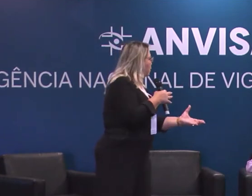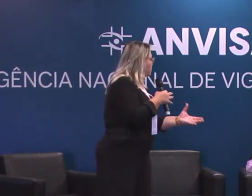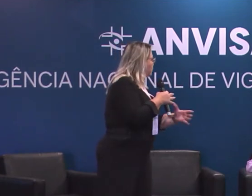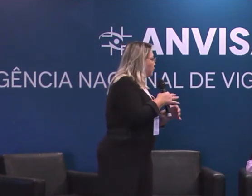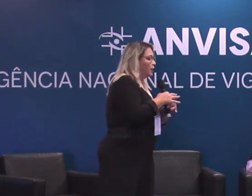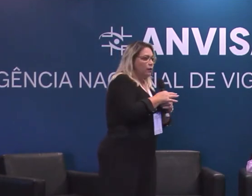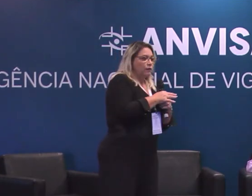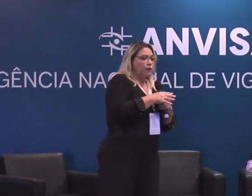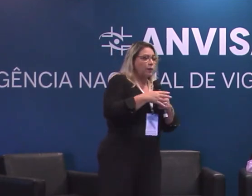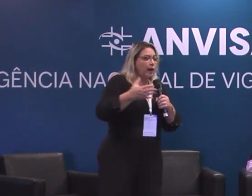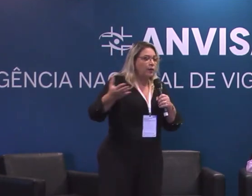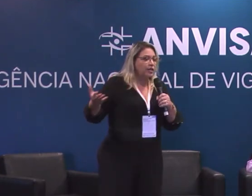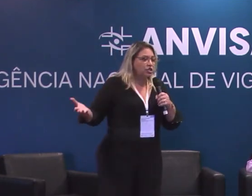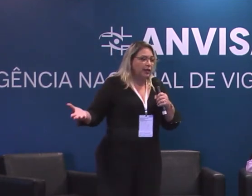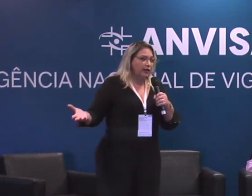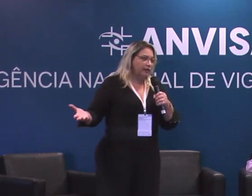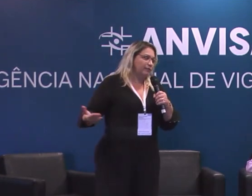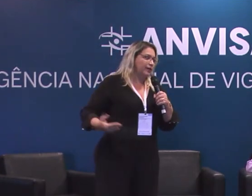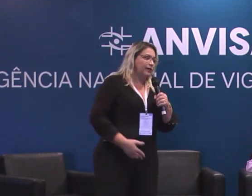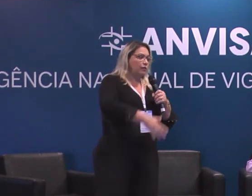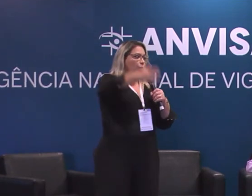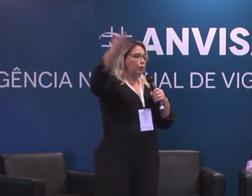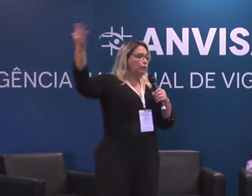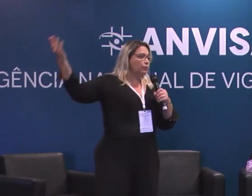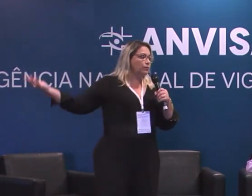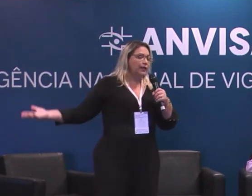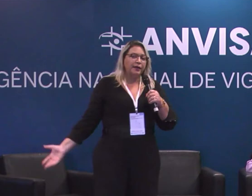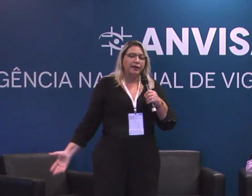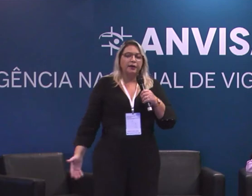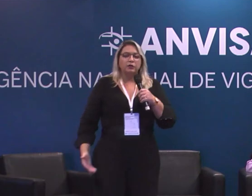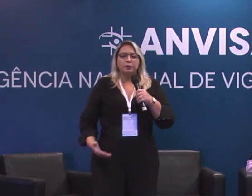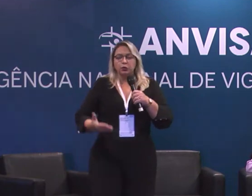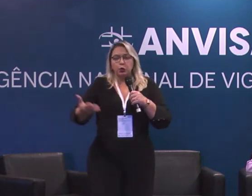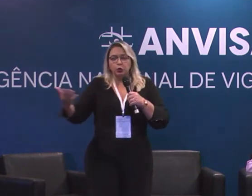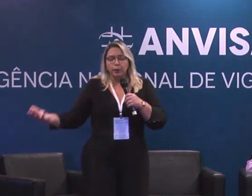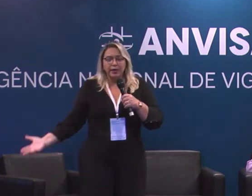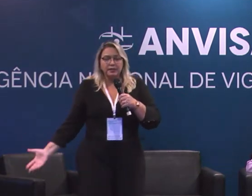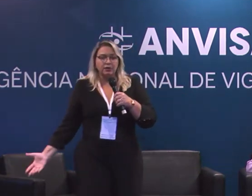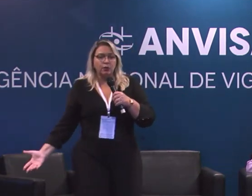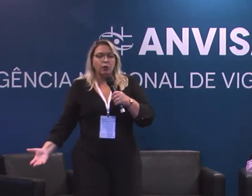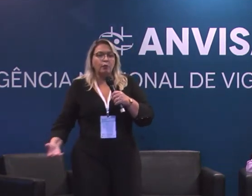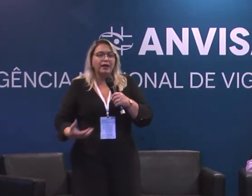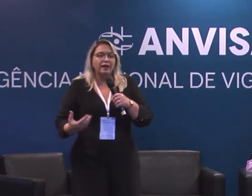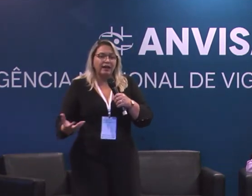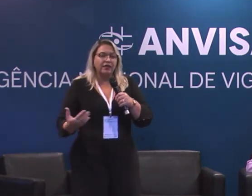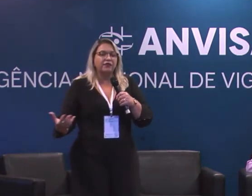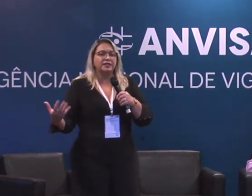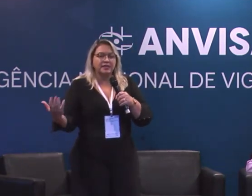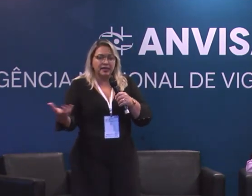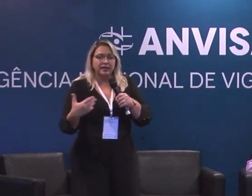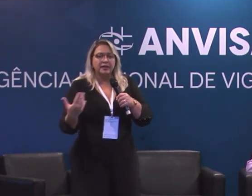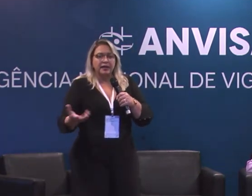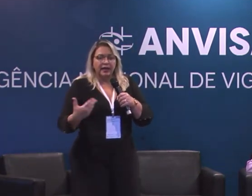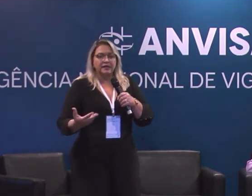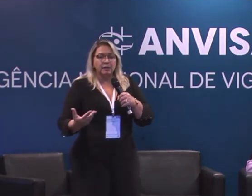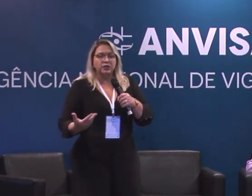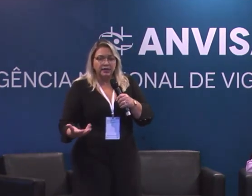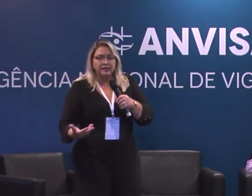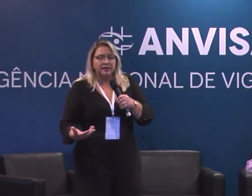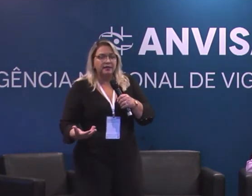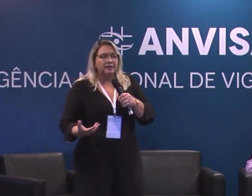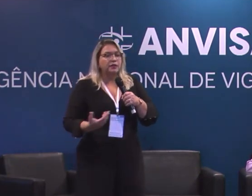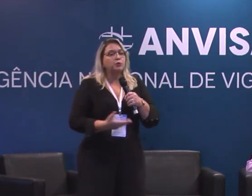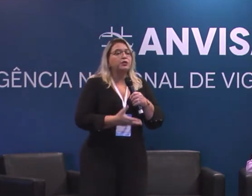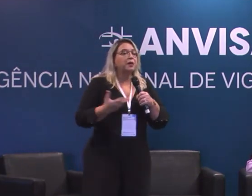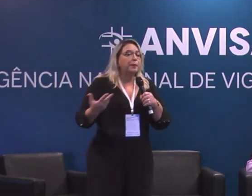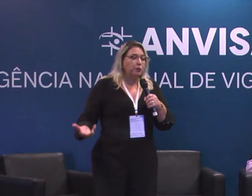outro. Vamos lá, uma Nestlé, que tem todo um... Né, por todo o Brasil, como ela vai fazer essa mudança de